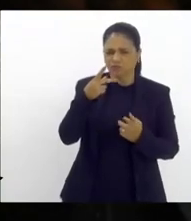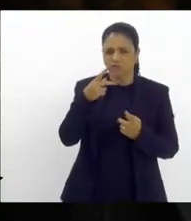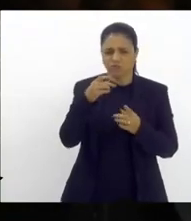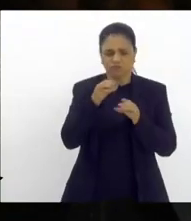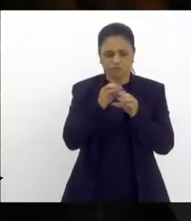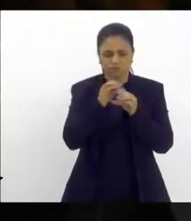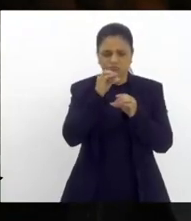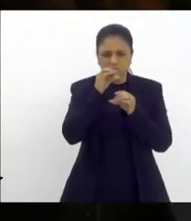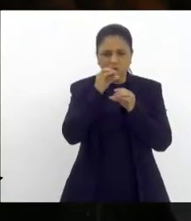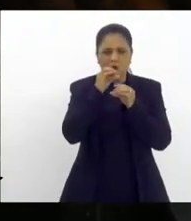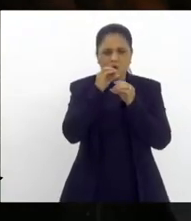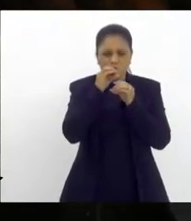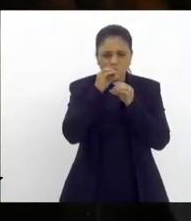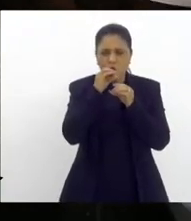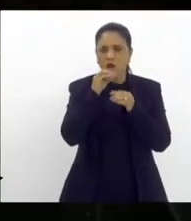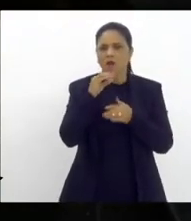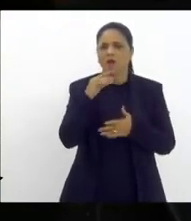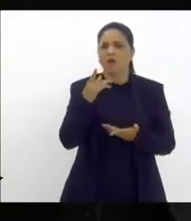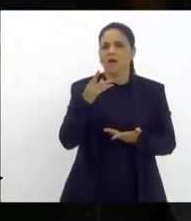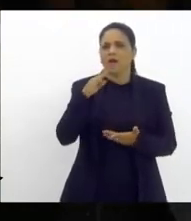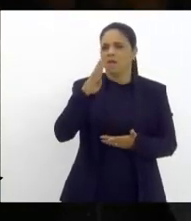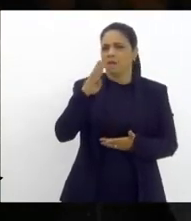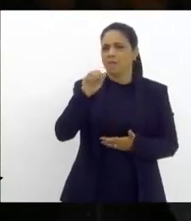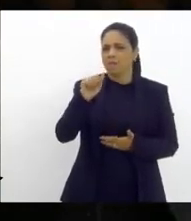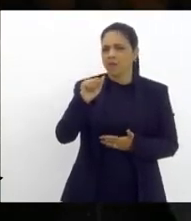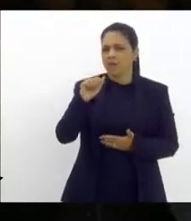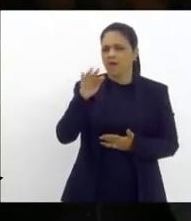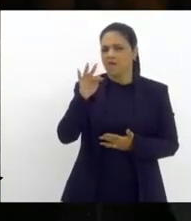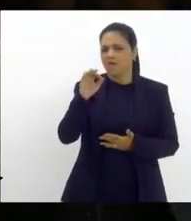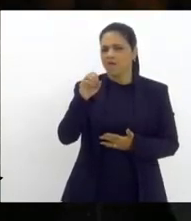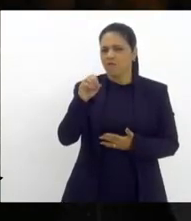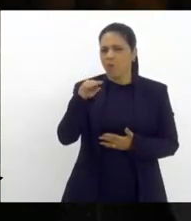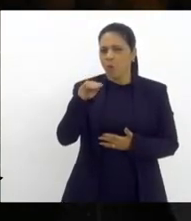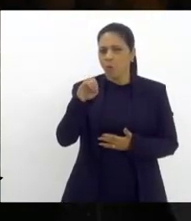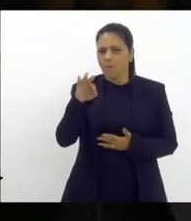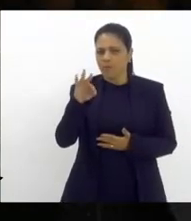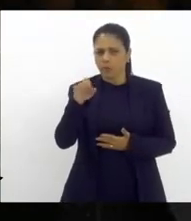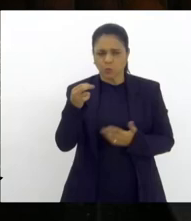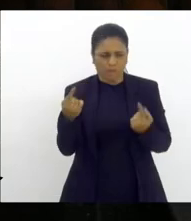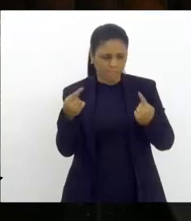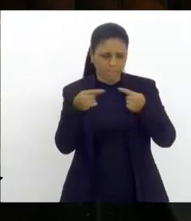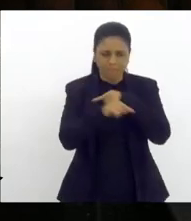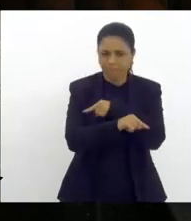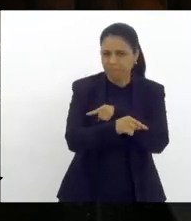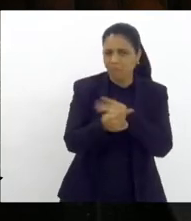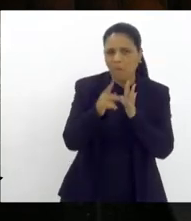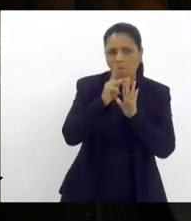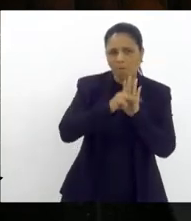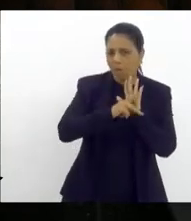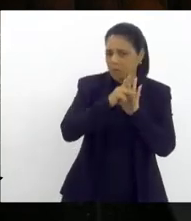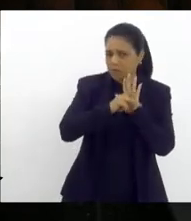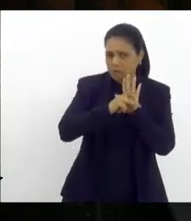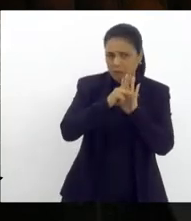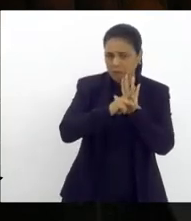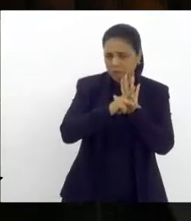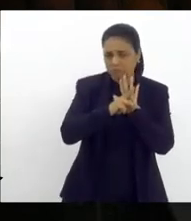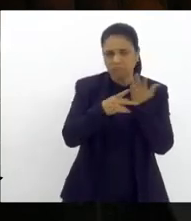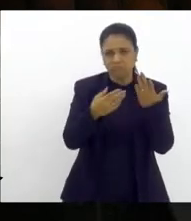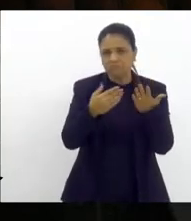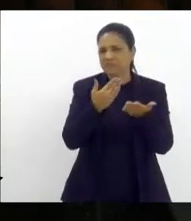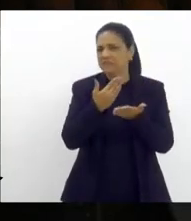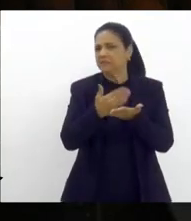O que que tem a ver o bafômetro um projeto de vossa excelência então fico imaginando que ainda são